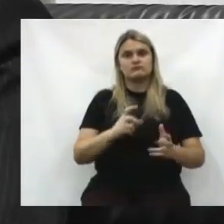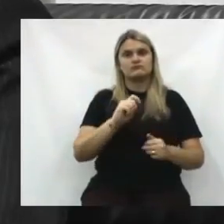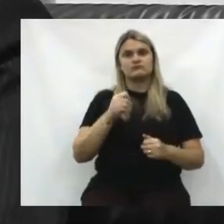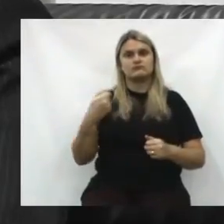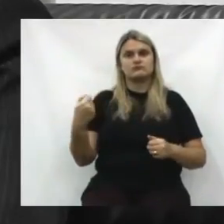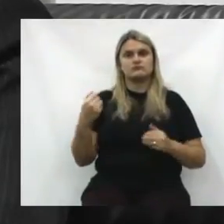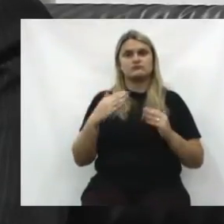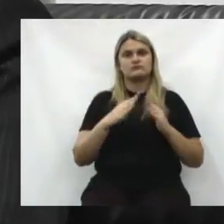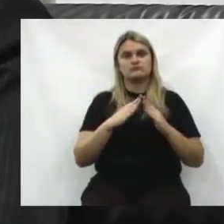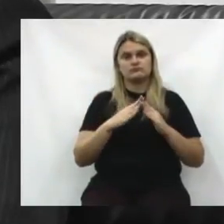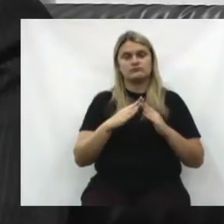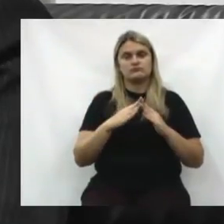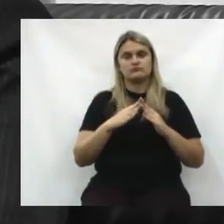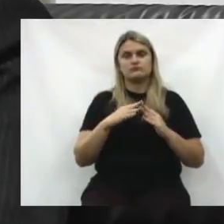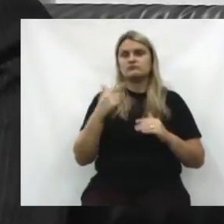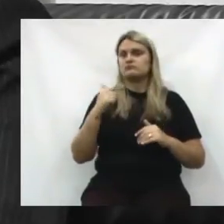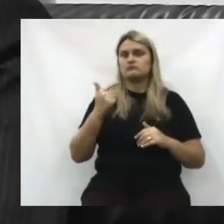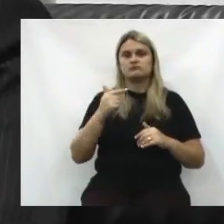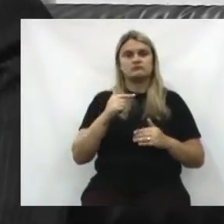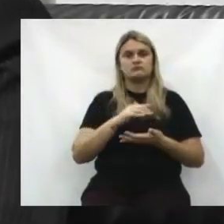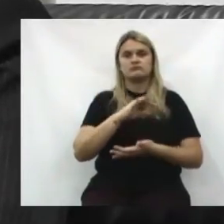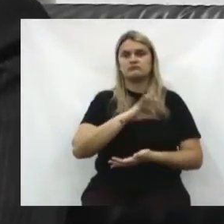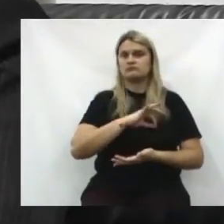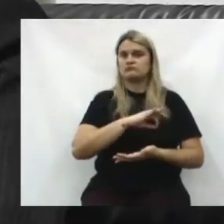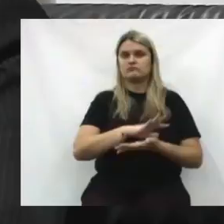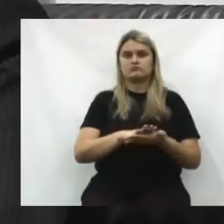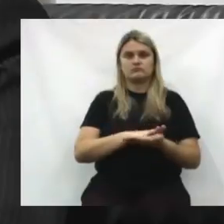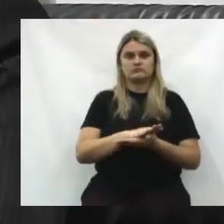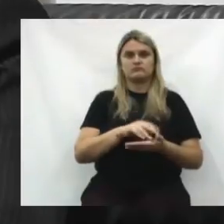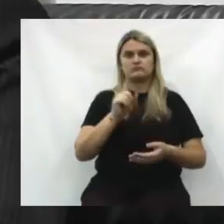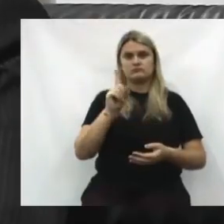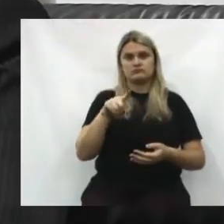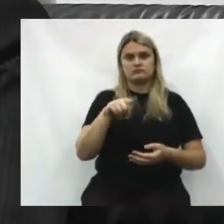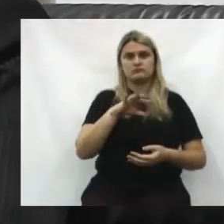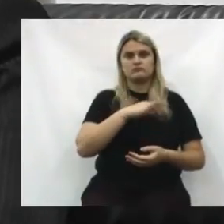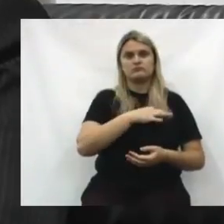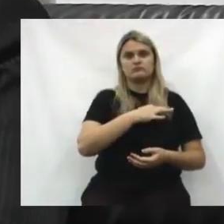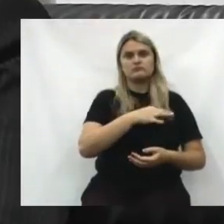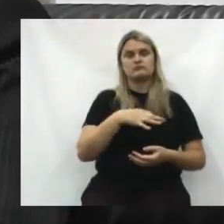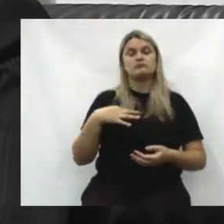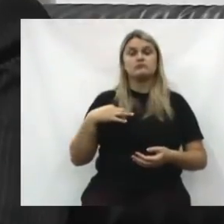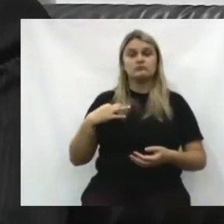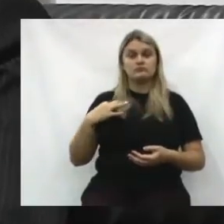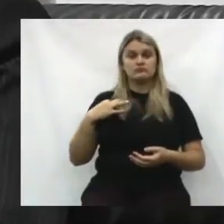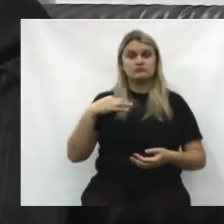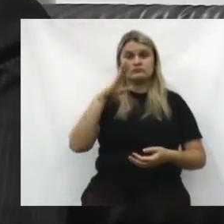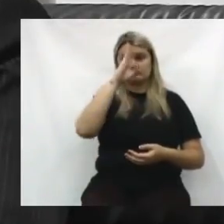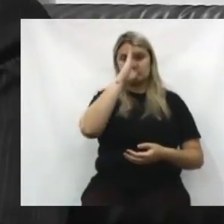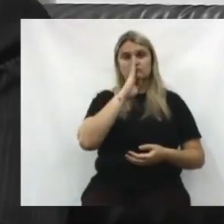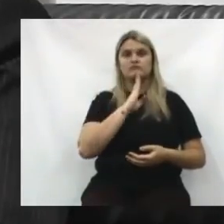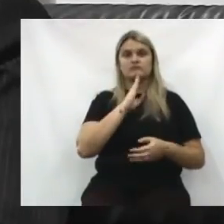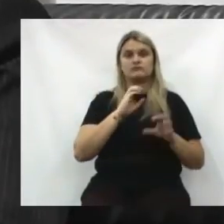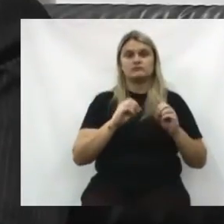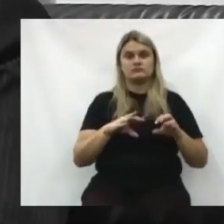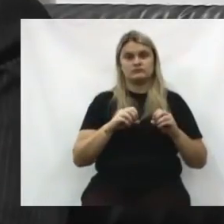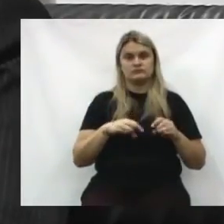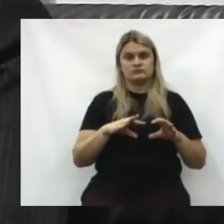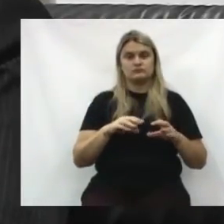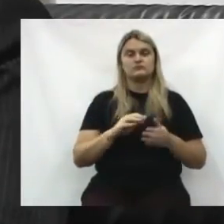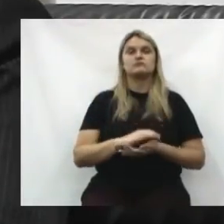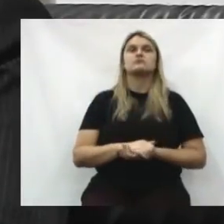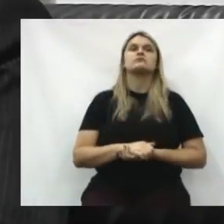unicamente incentivado pela Associação de Moradores, sem ganho, sem receber nada